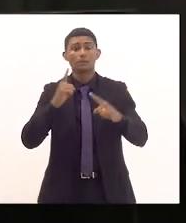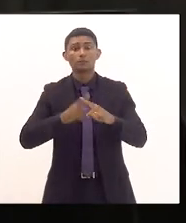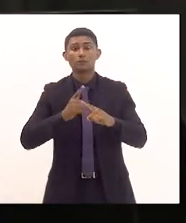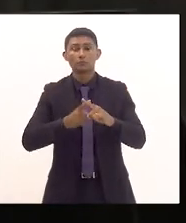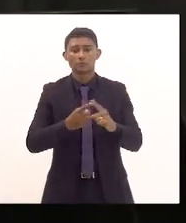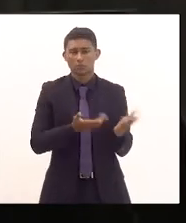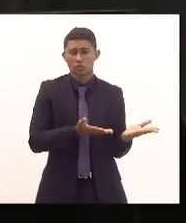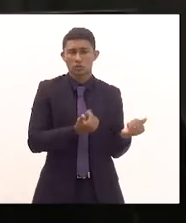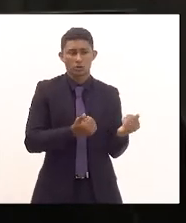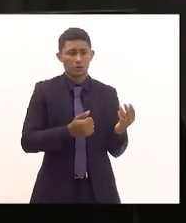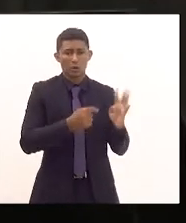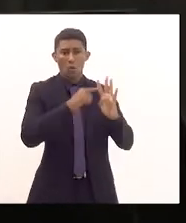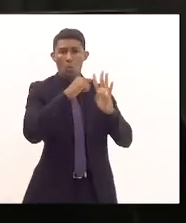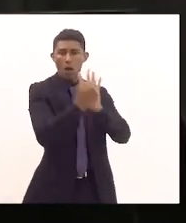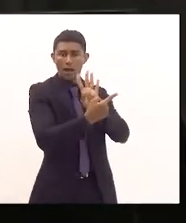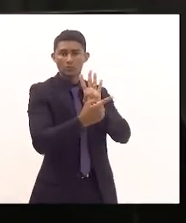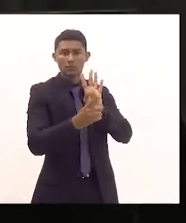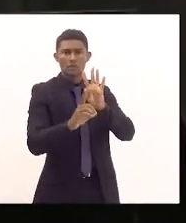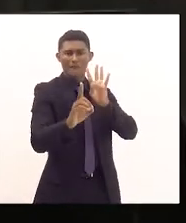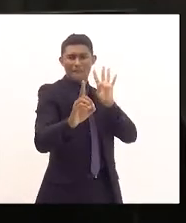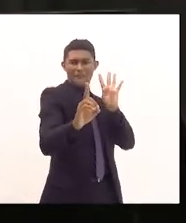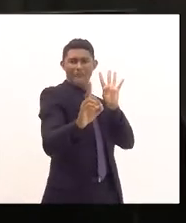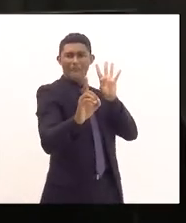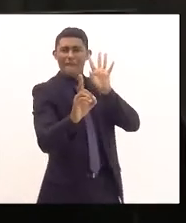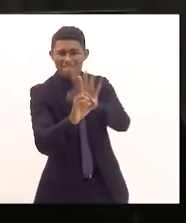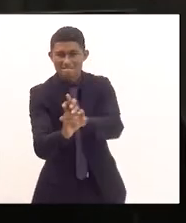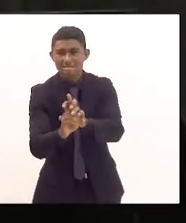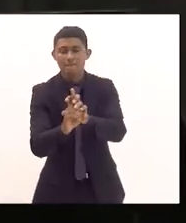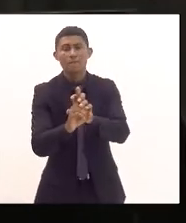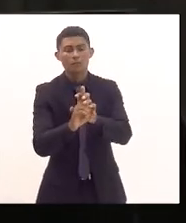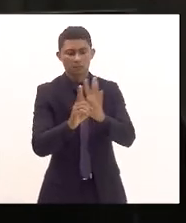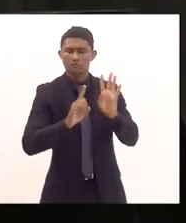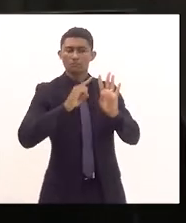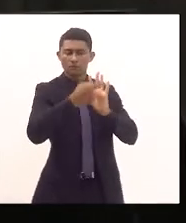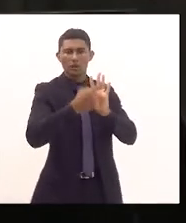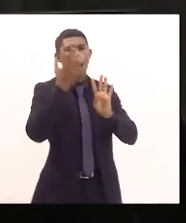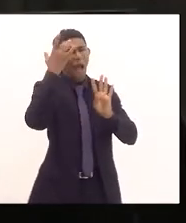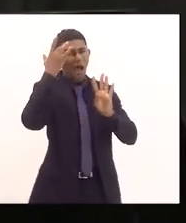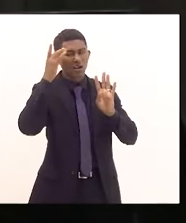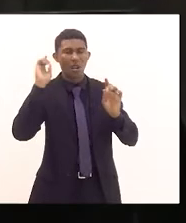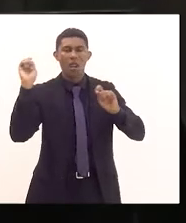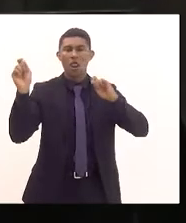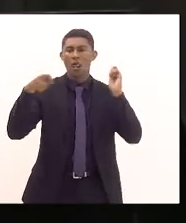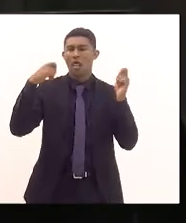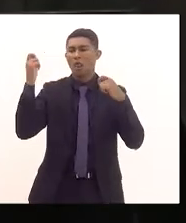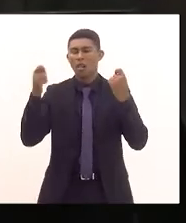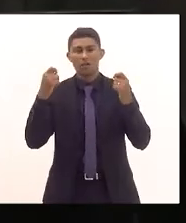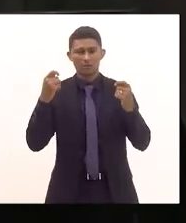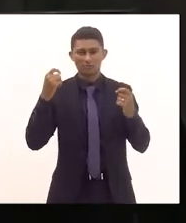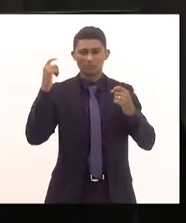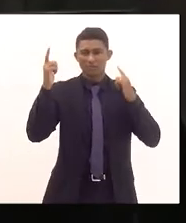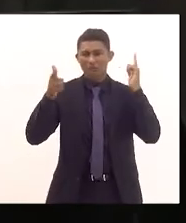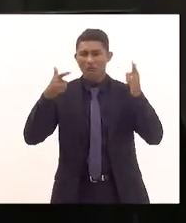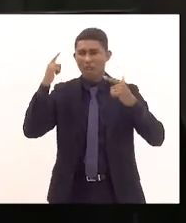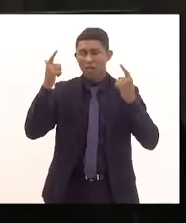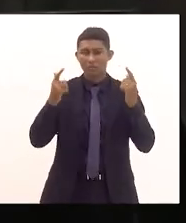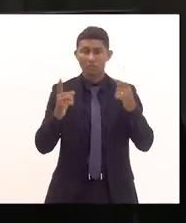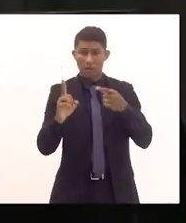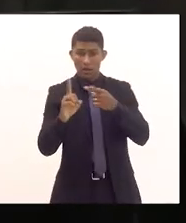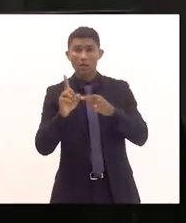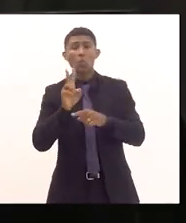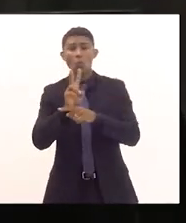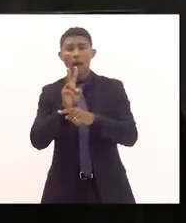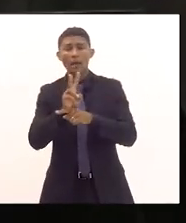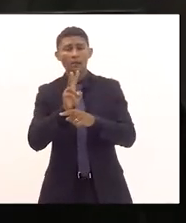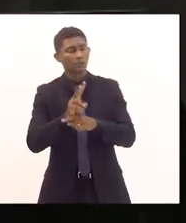quatro jovens que Muito provavelmente estava na noitada e não aceitaram uma ordem do